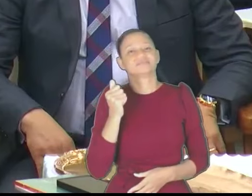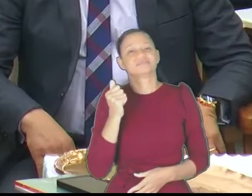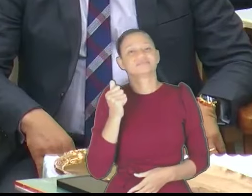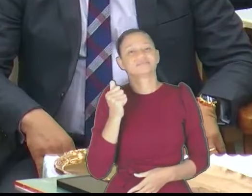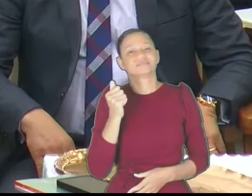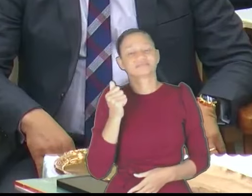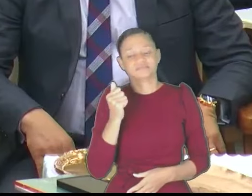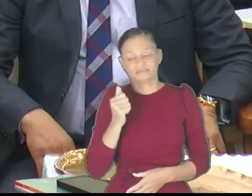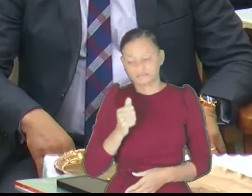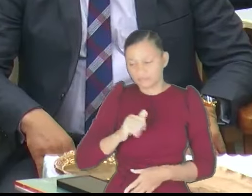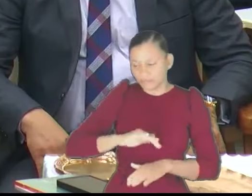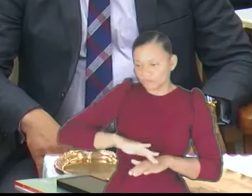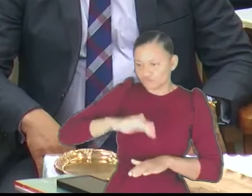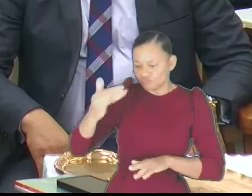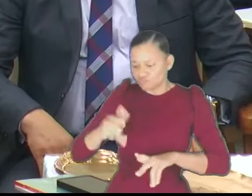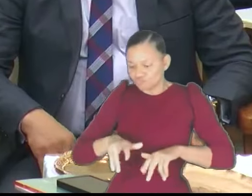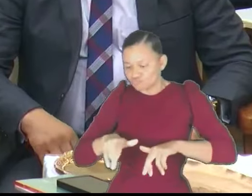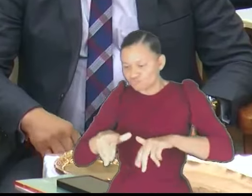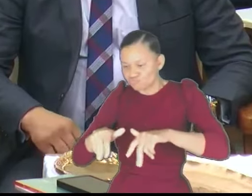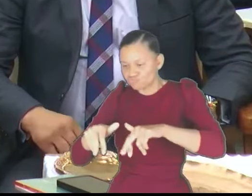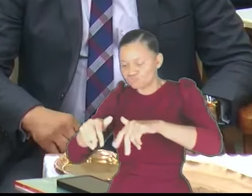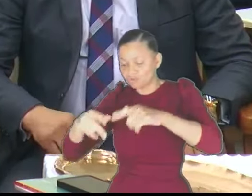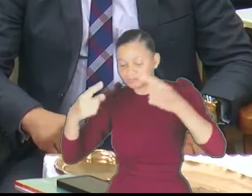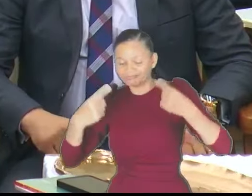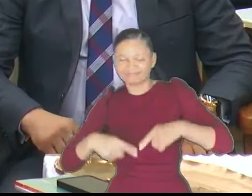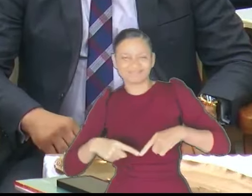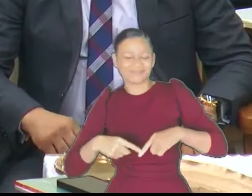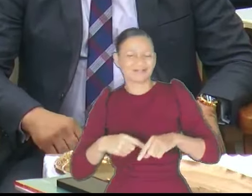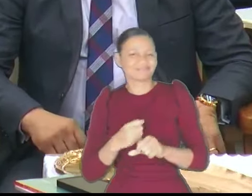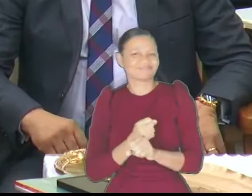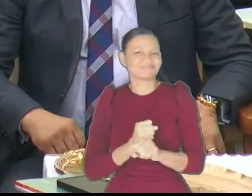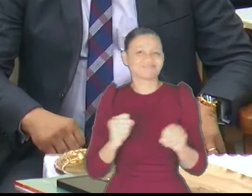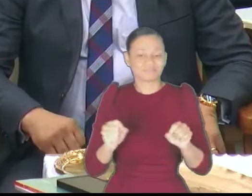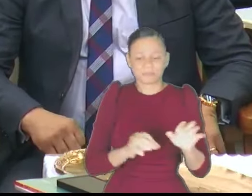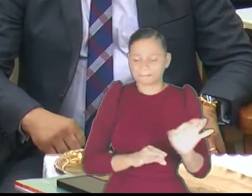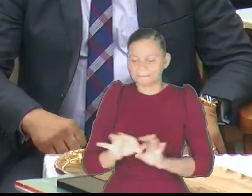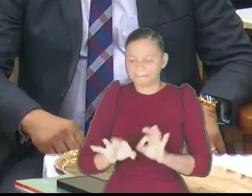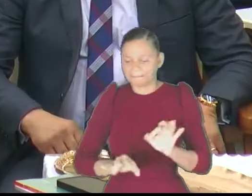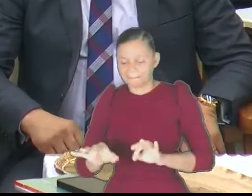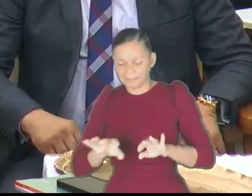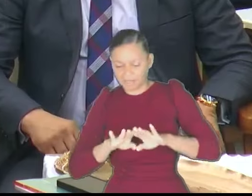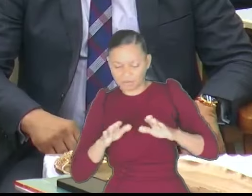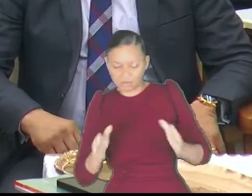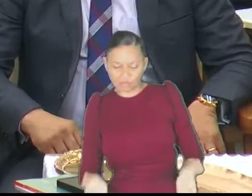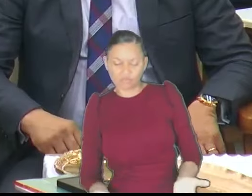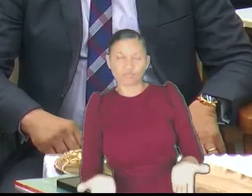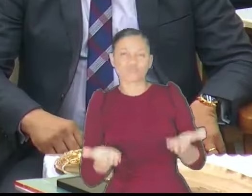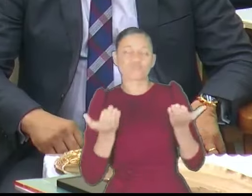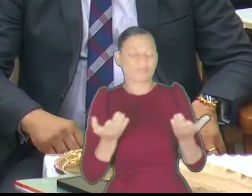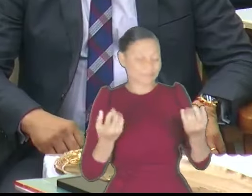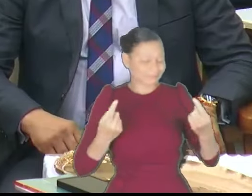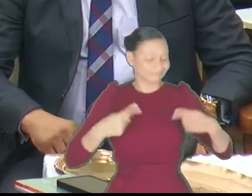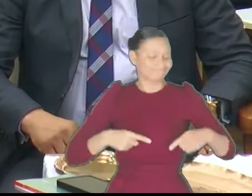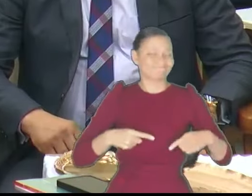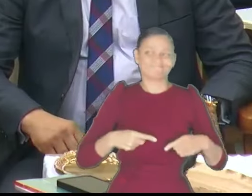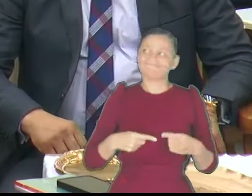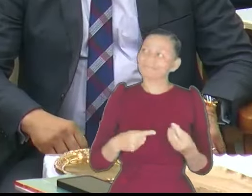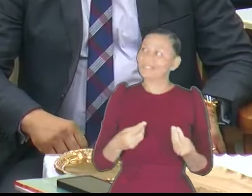Subir o monte era desafiador, mas não era tão grande. Preparar o altar era desafiador, mas não era